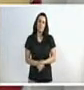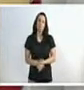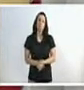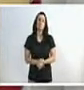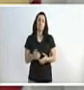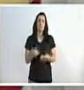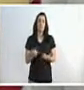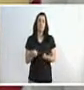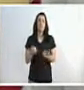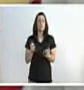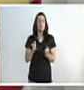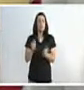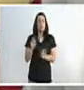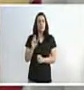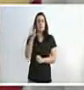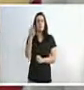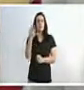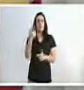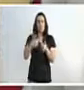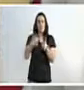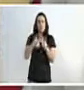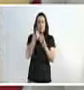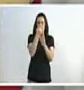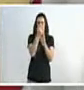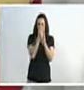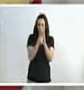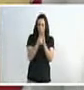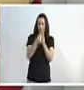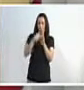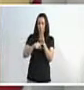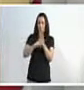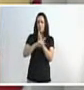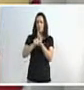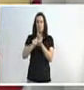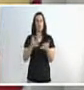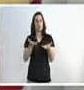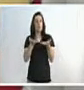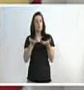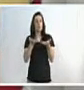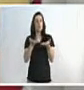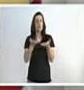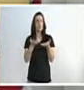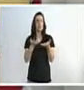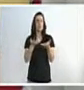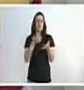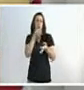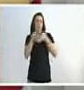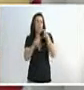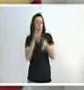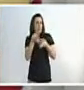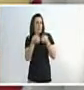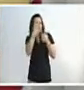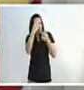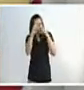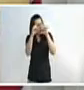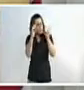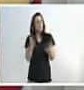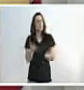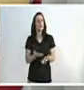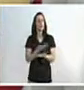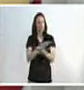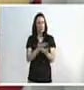resolver o tal problema orçamentário da nossa cidade. Eu quero aqui fazer uma sugestão ao Executivo. Quero fazer